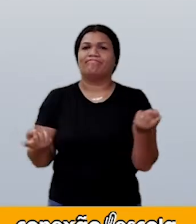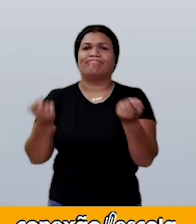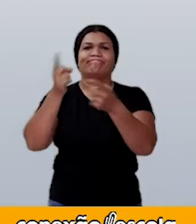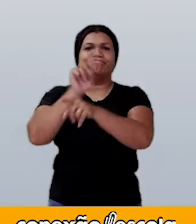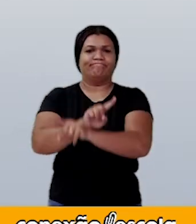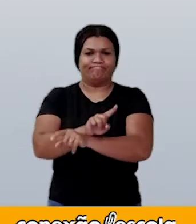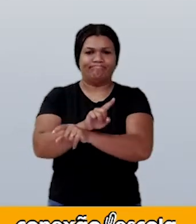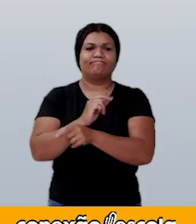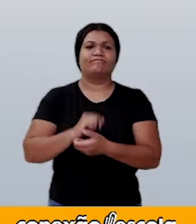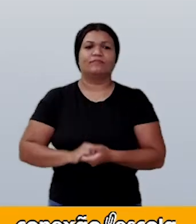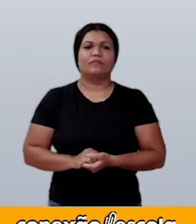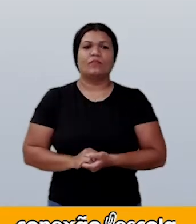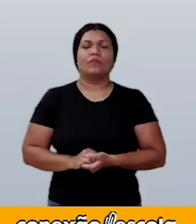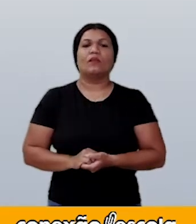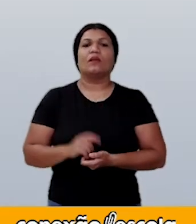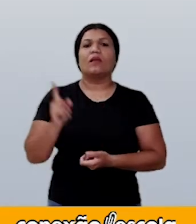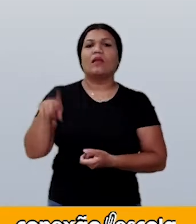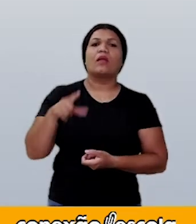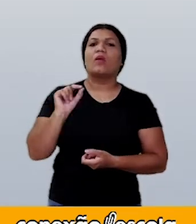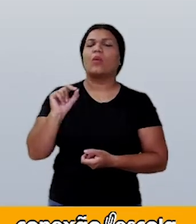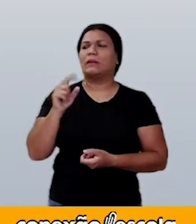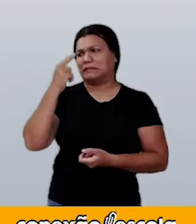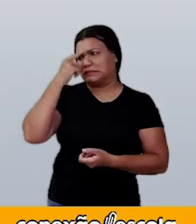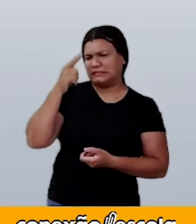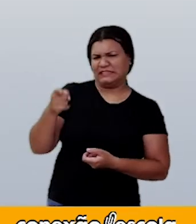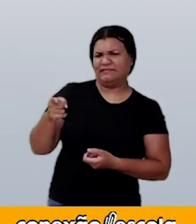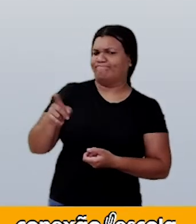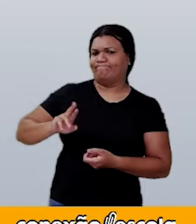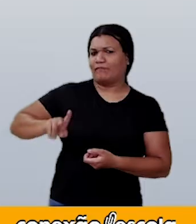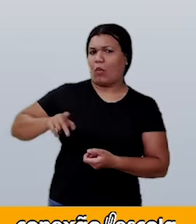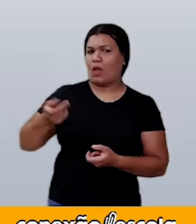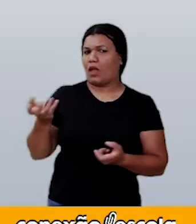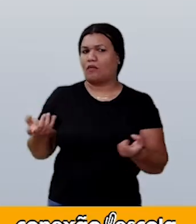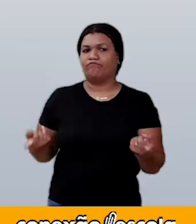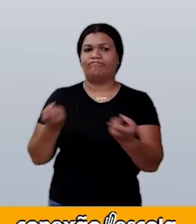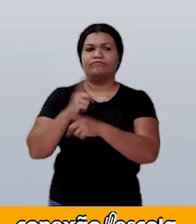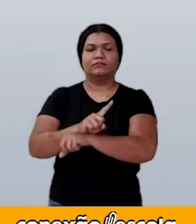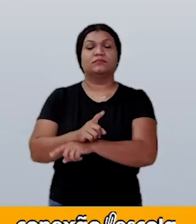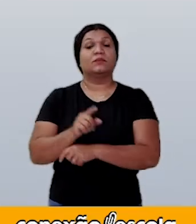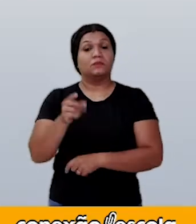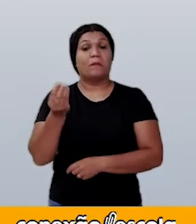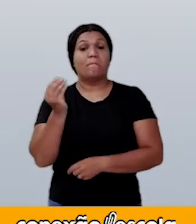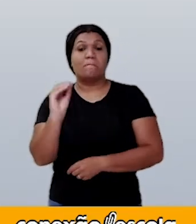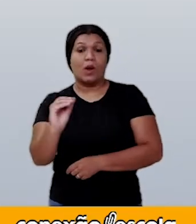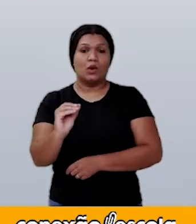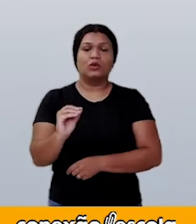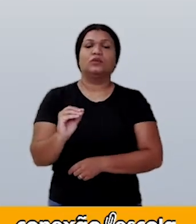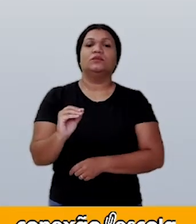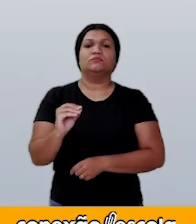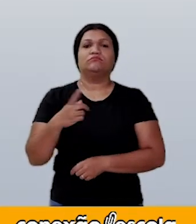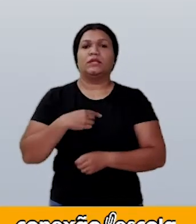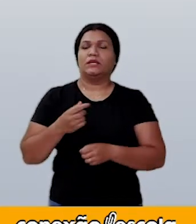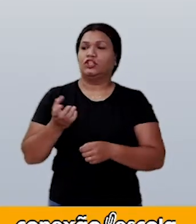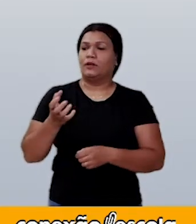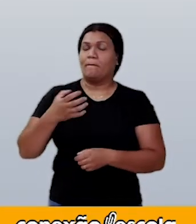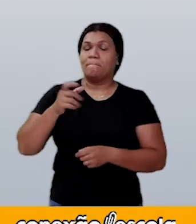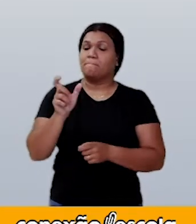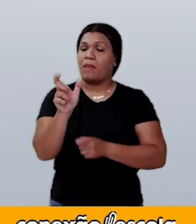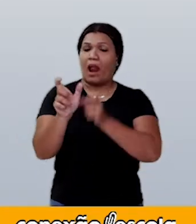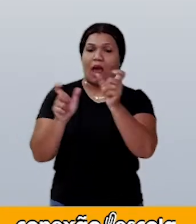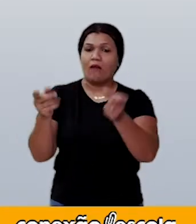oposta, uma informação adversativa. Então, nós temos conectivos que expressam essa ideia